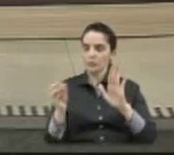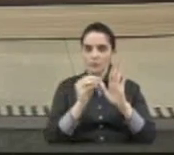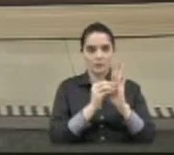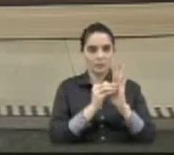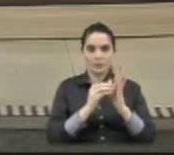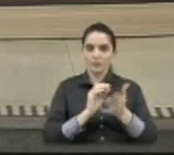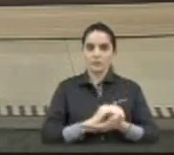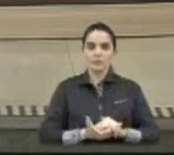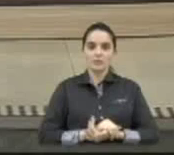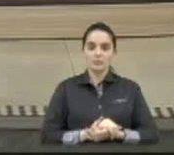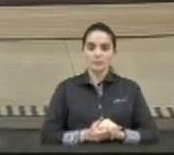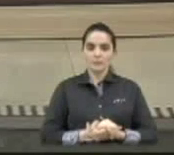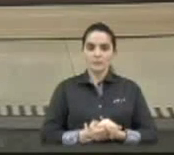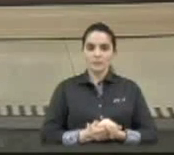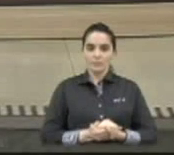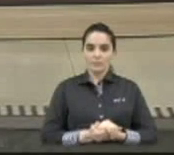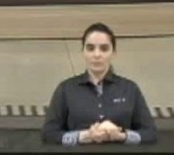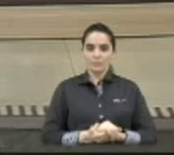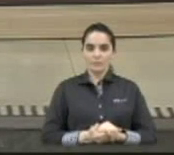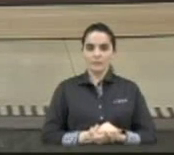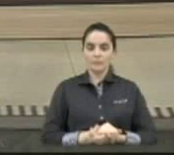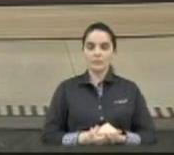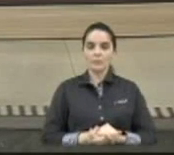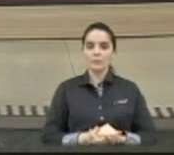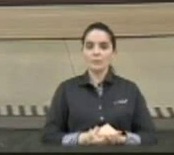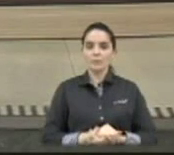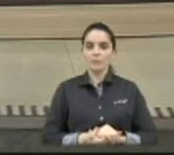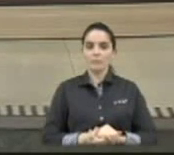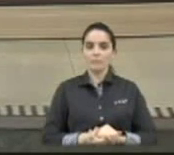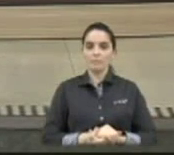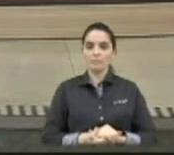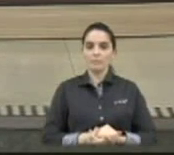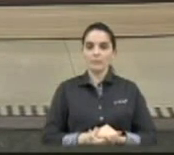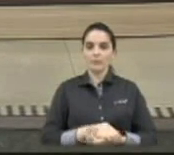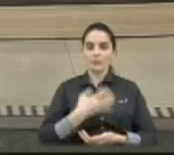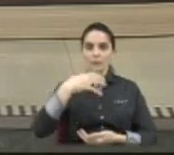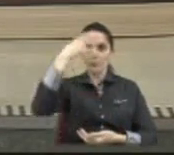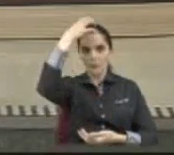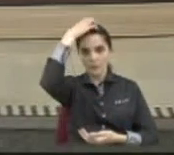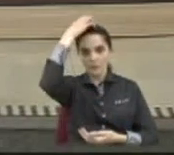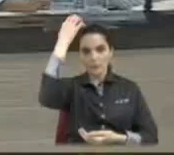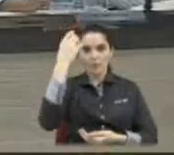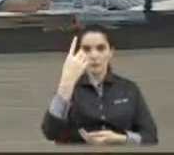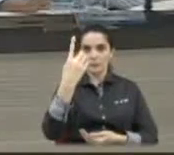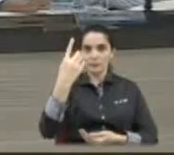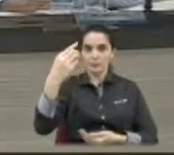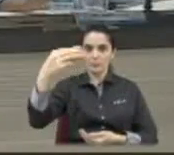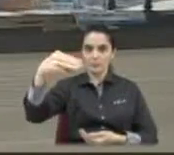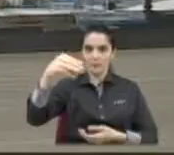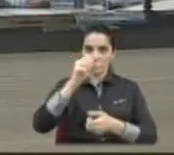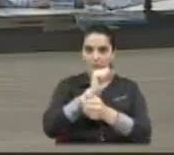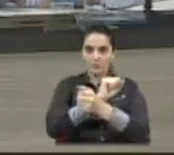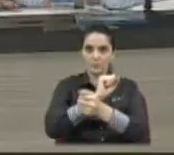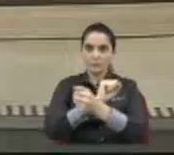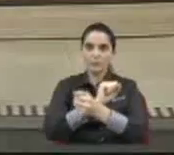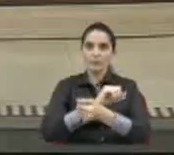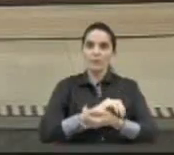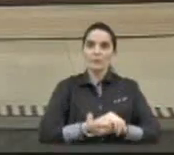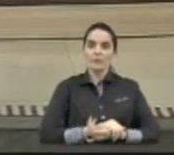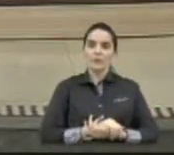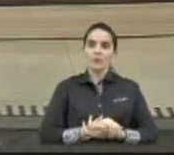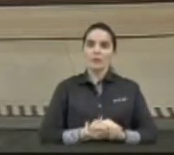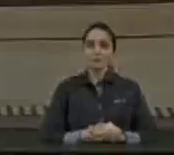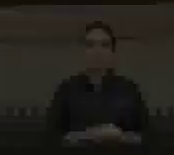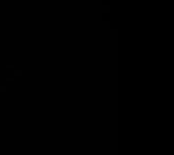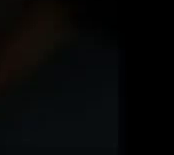é favorável. Questão de ordem. Uma questão de ordem do vereador Darcy. Suspensão um minutinho só do trabalho. Está suspenso por um